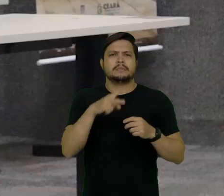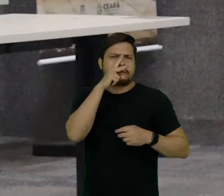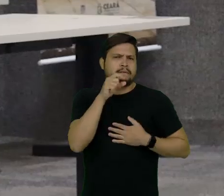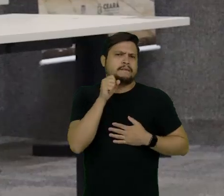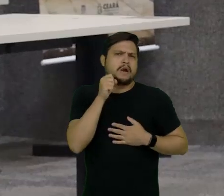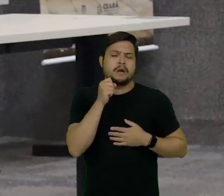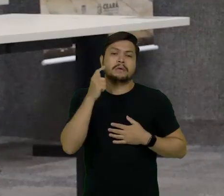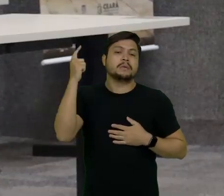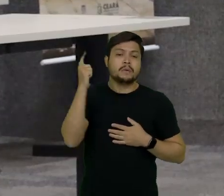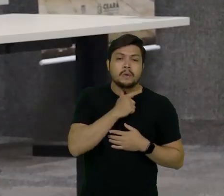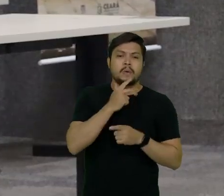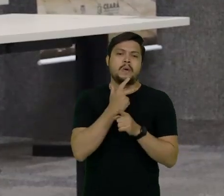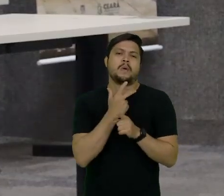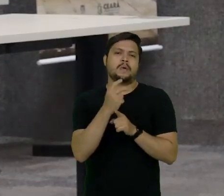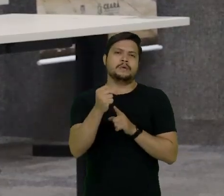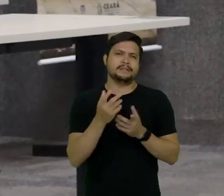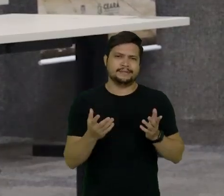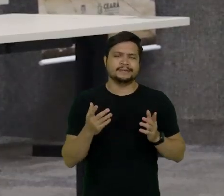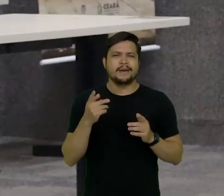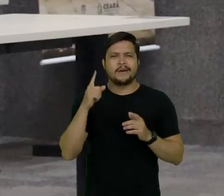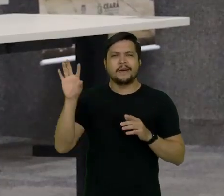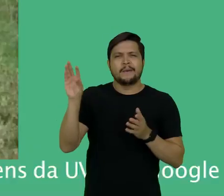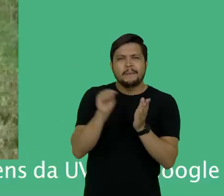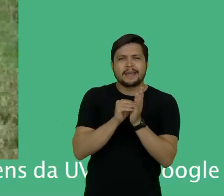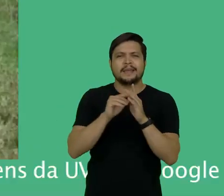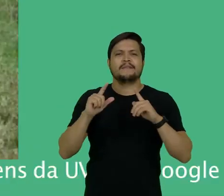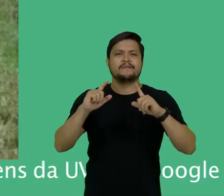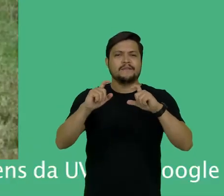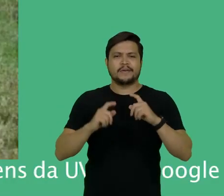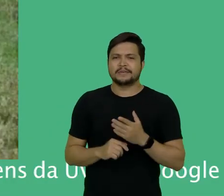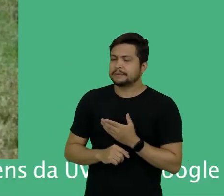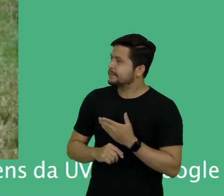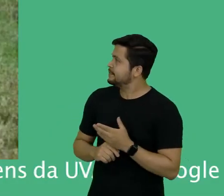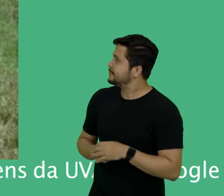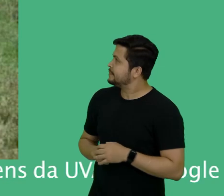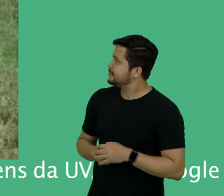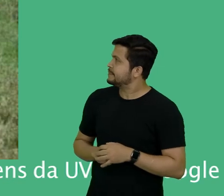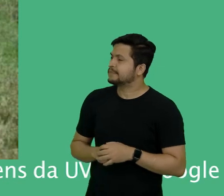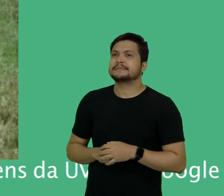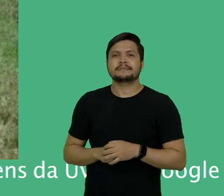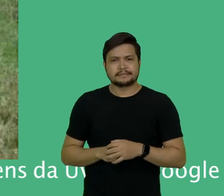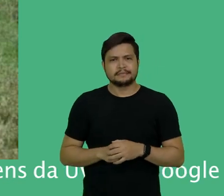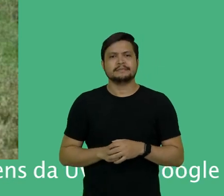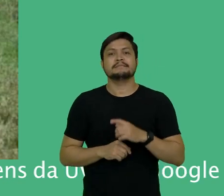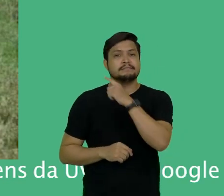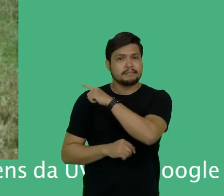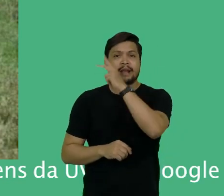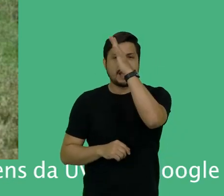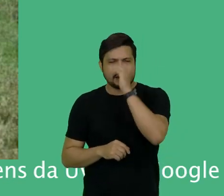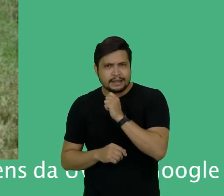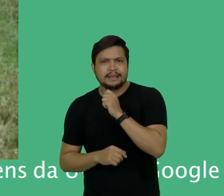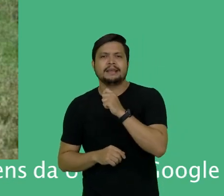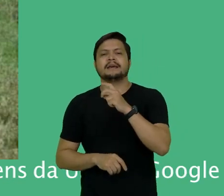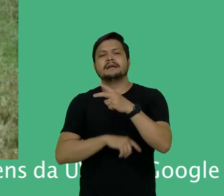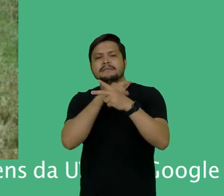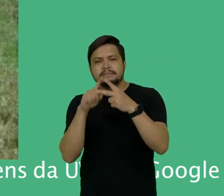uma grande conquista nossa desses 30 anos, a gente ter a fazenda. Peguei até algumas imagens aqui mostrando